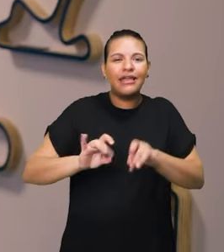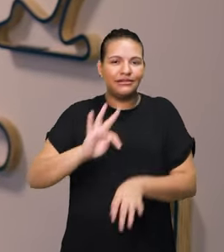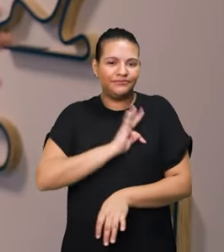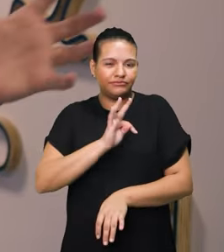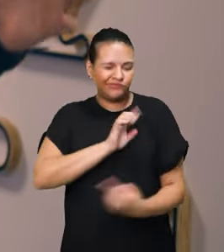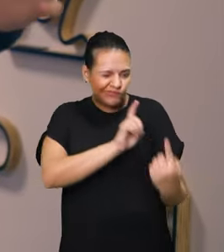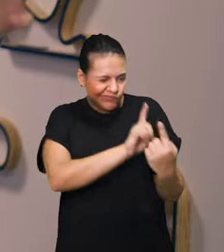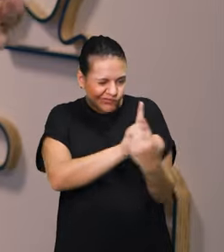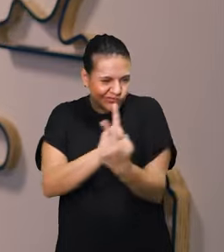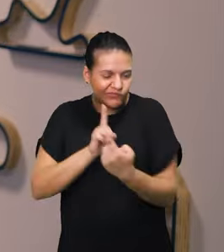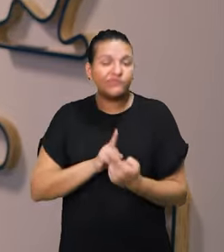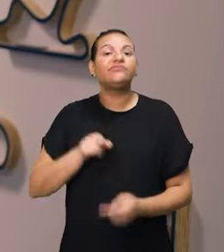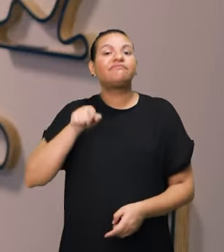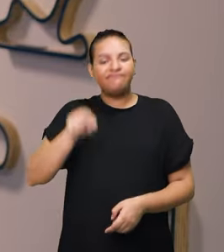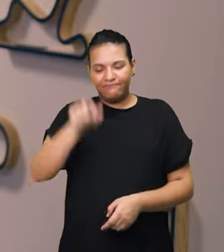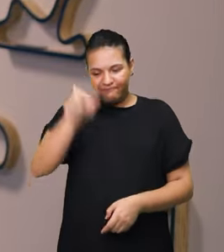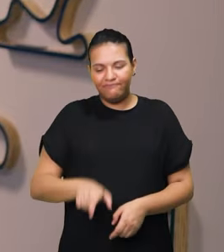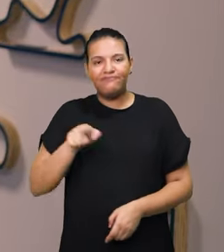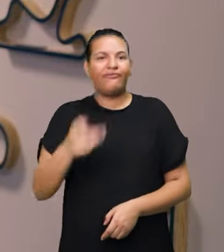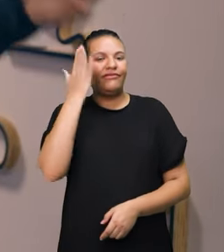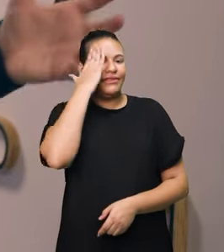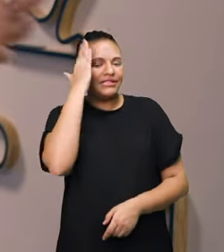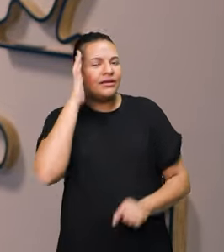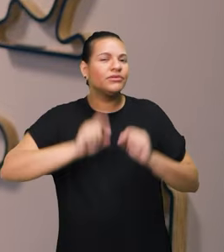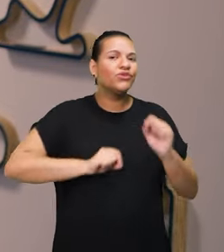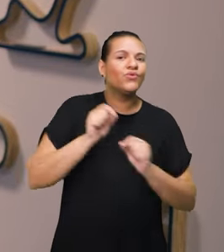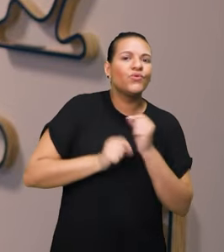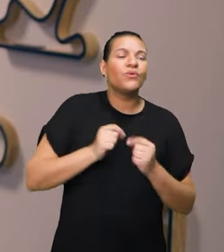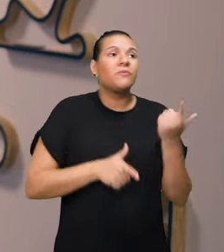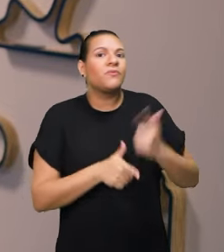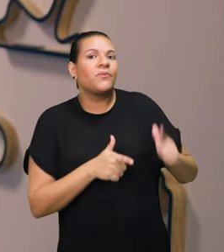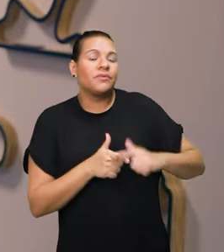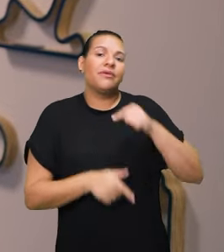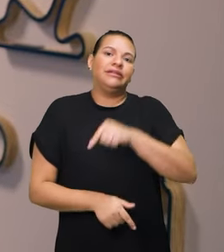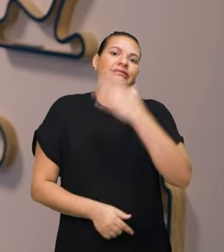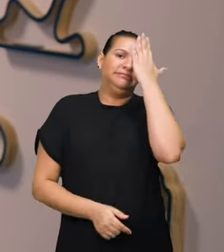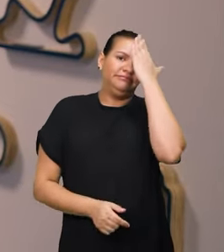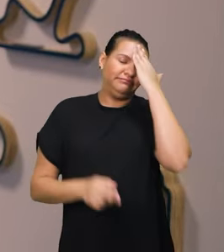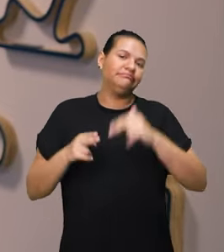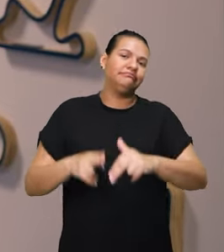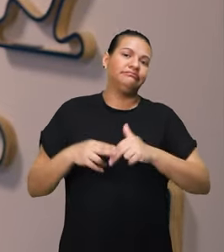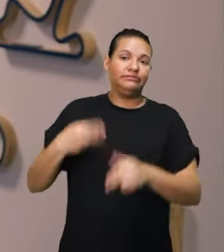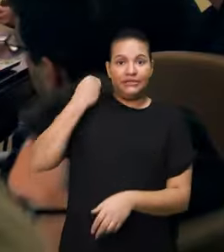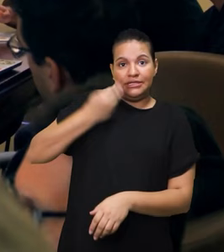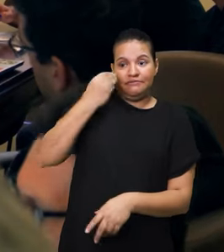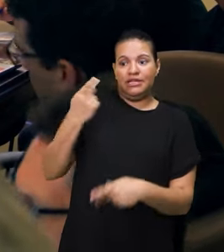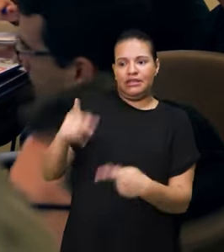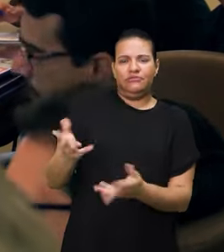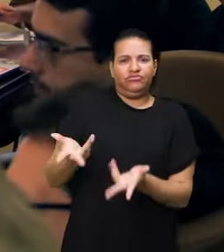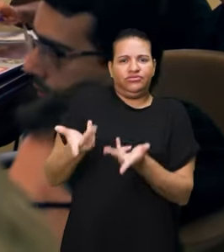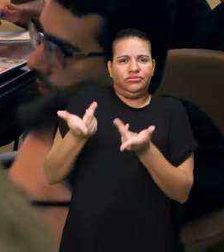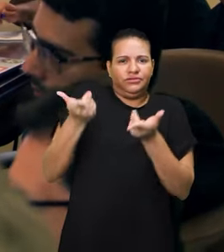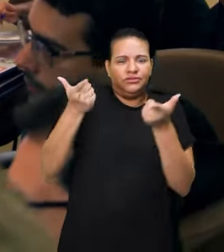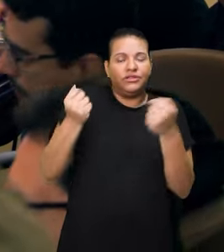fazia de certa forma um atendimento às equipes ele sabia quais eram as dores da vicar das equipes Então acho que ele traz assim de certa forma uma experiência